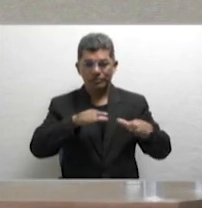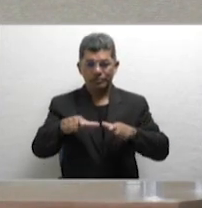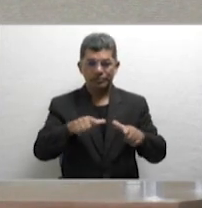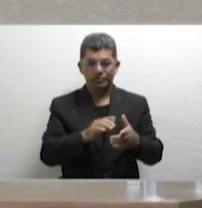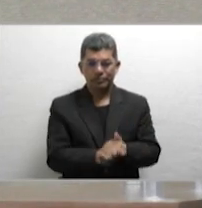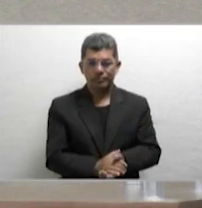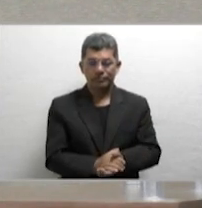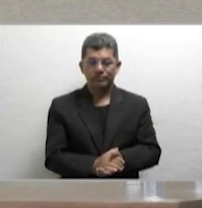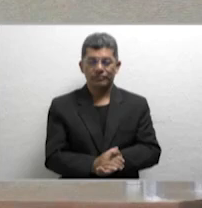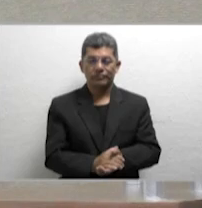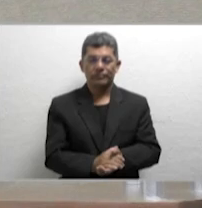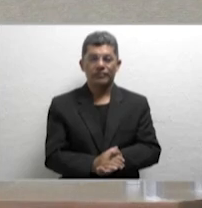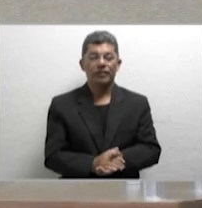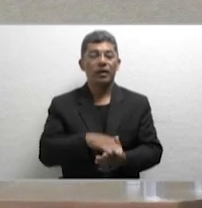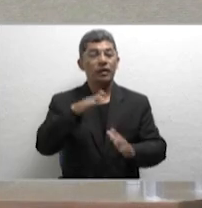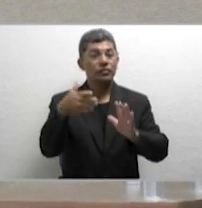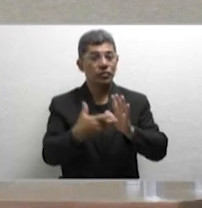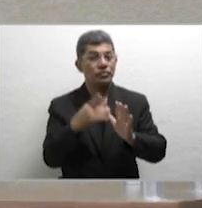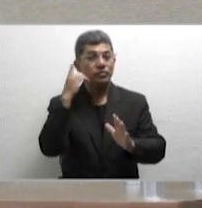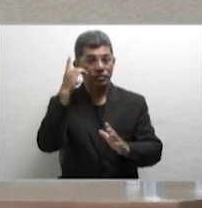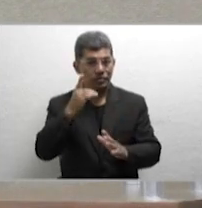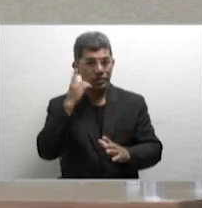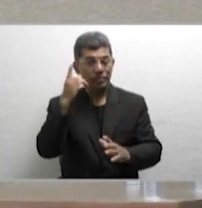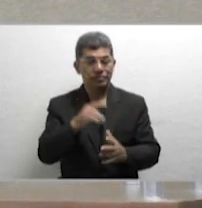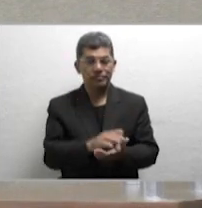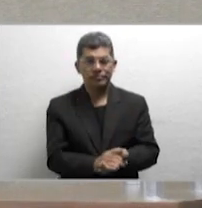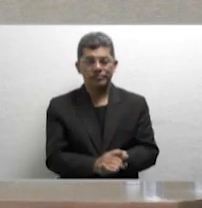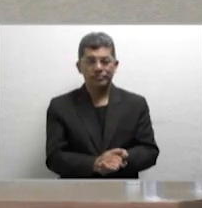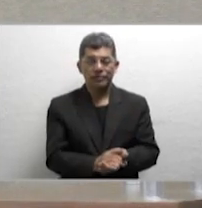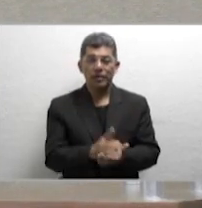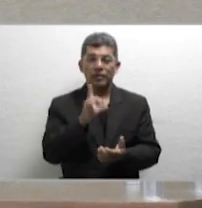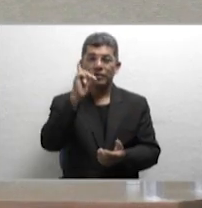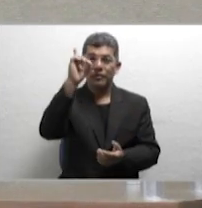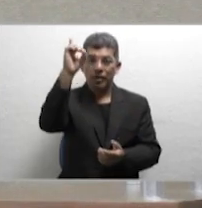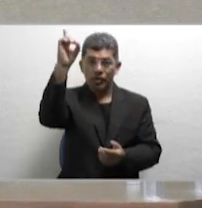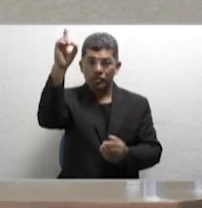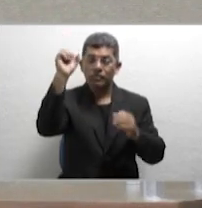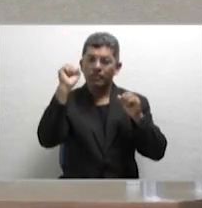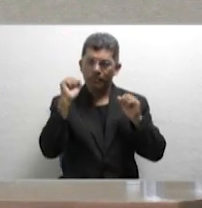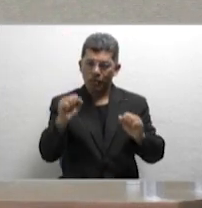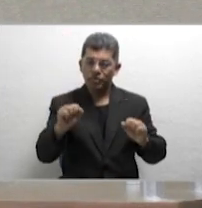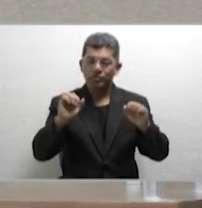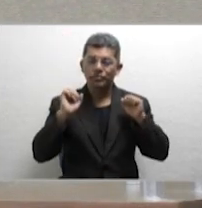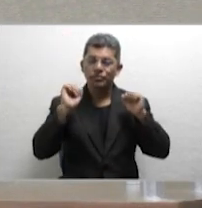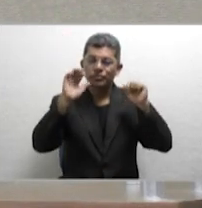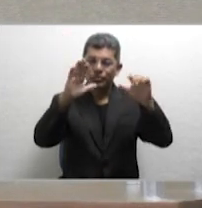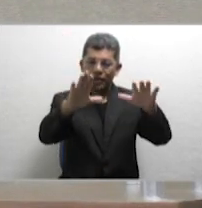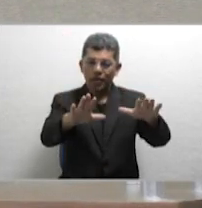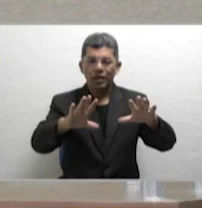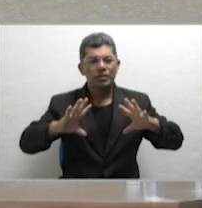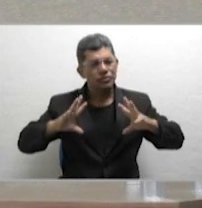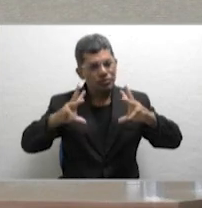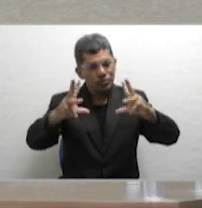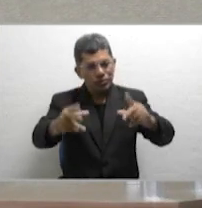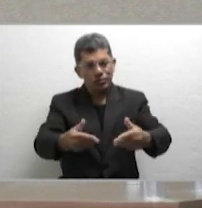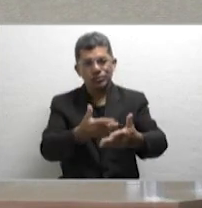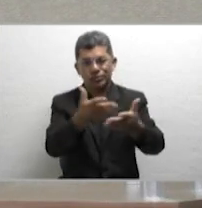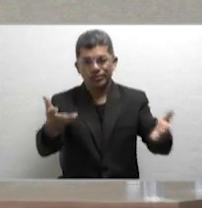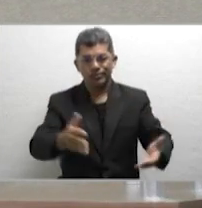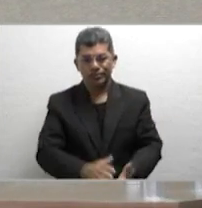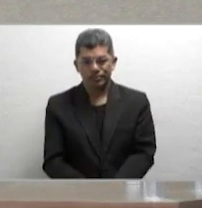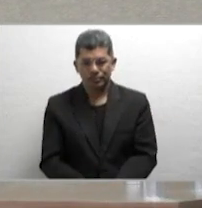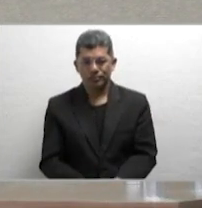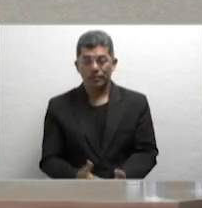aprove aos deputados validarem, que Deus possa abençoar a todos. Agradecer